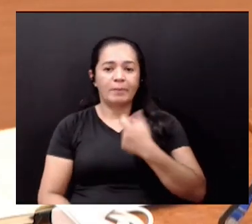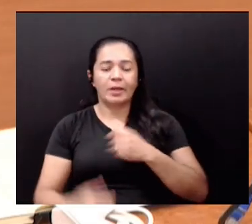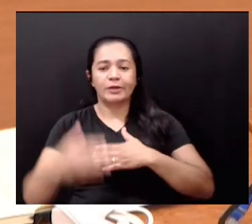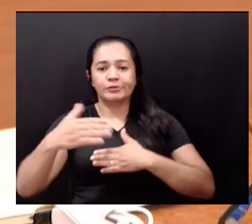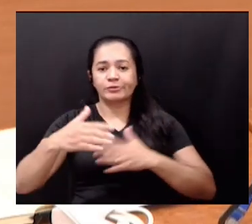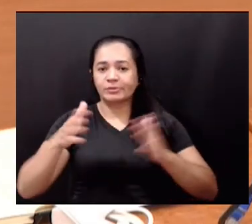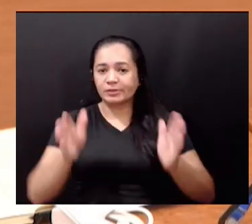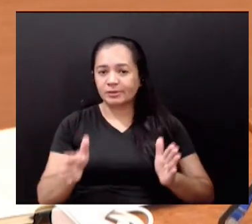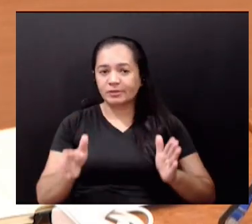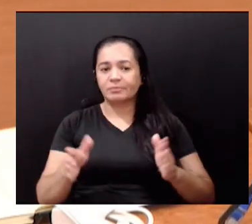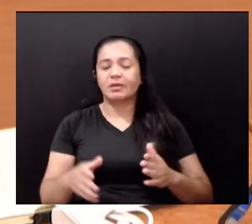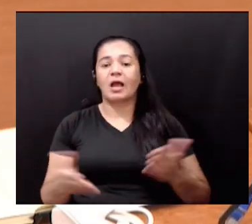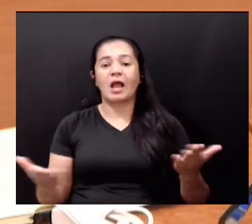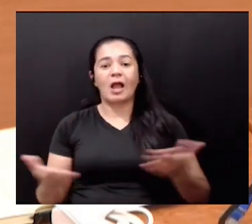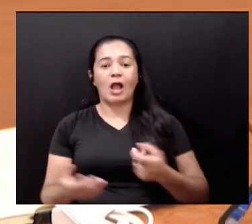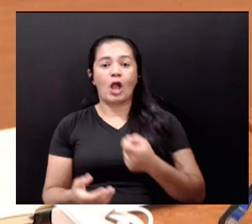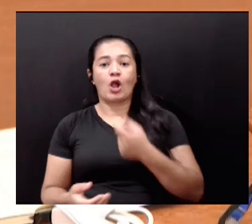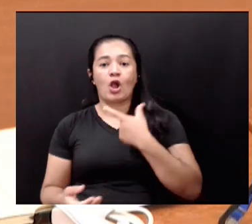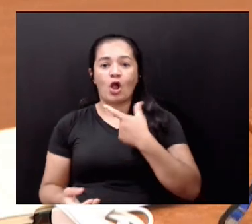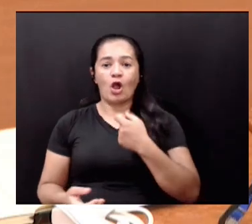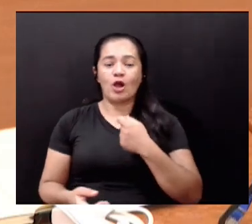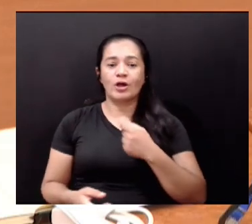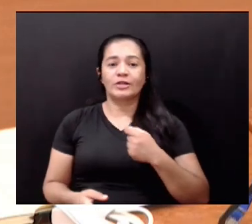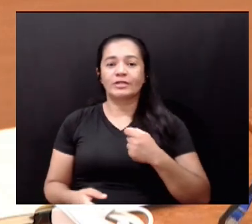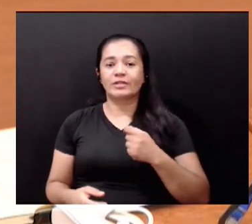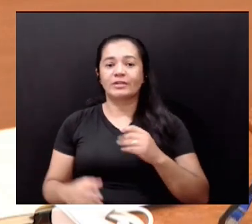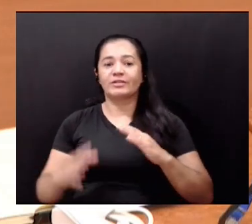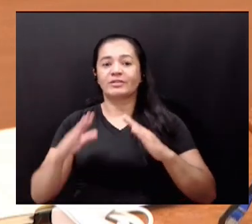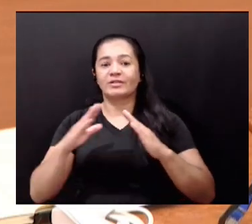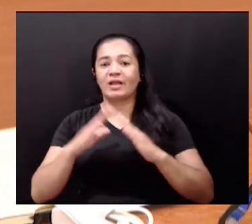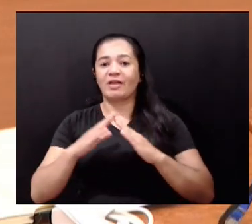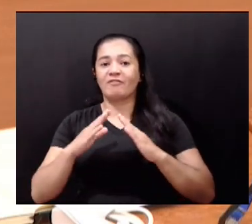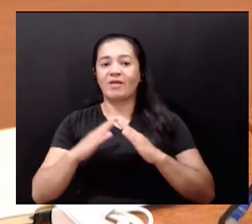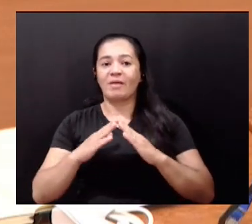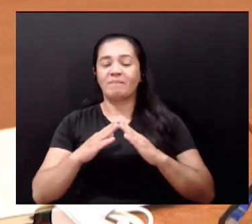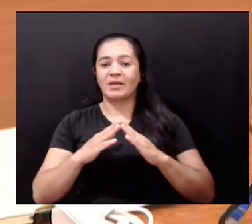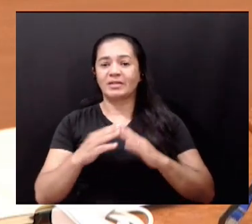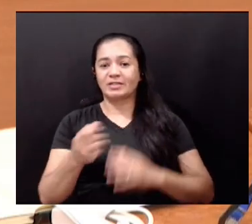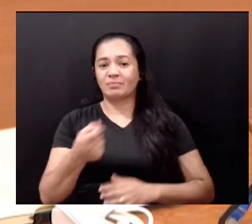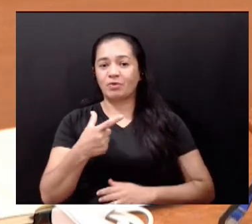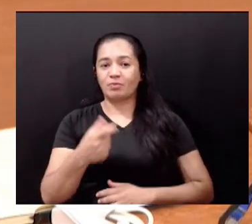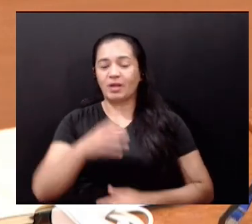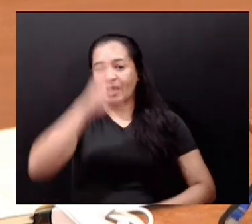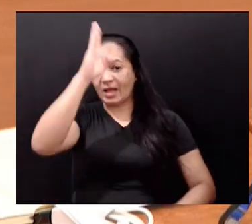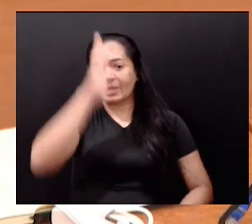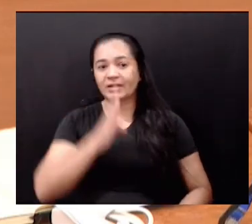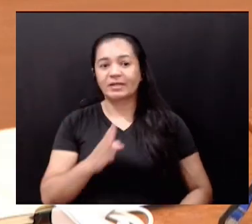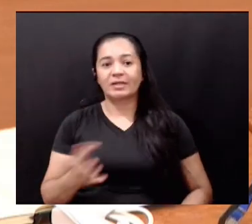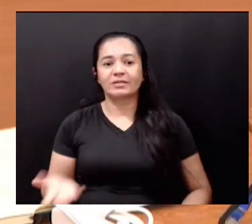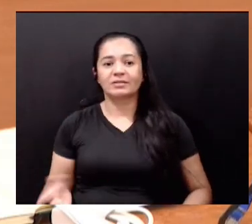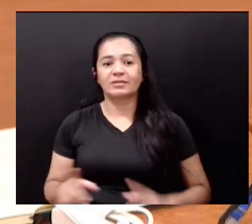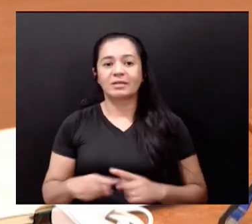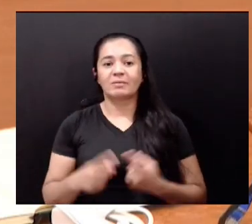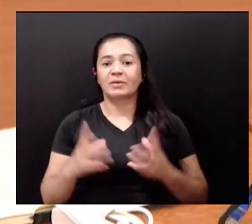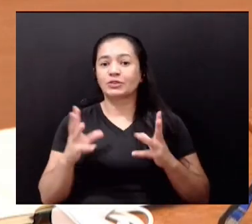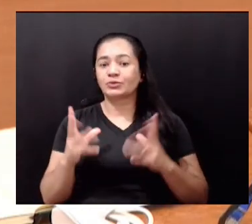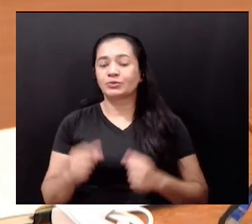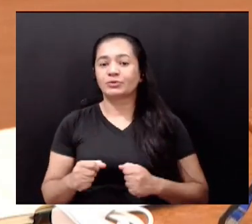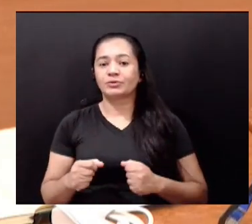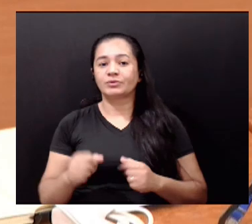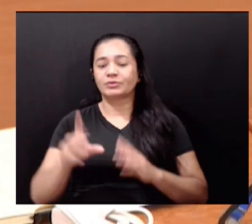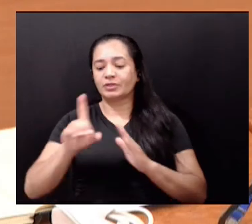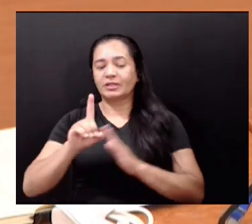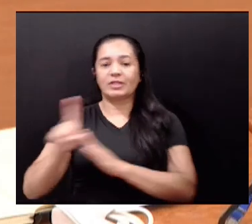medicações da farmácia popular gratuitas e ampliadas, né? Isso foi uma grande conquista, mas tudo que a extrema-direita é contra. E nós vamos precisar de